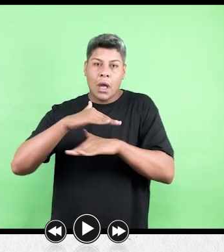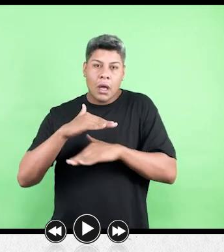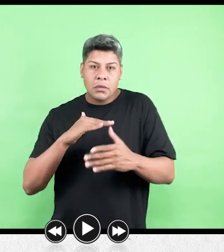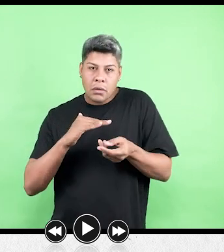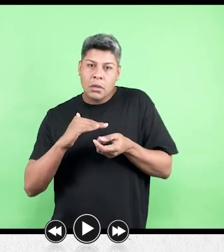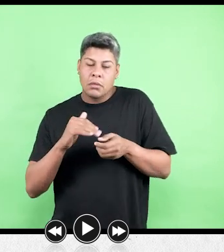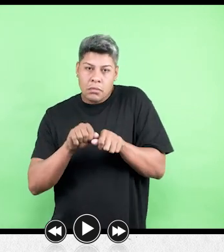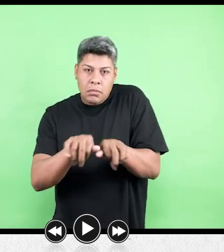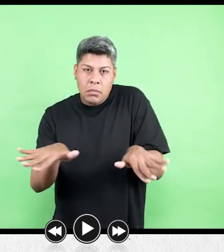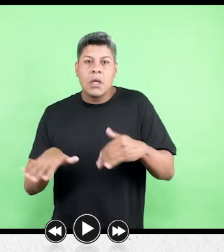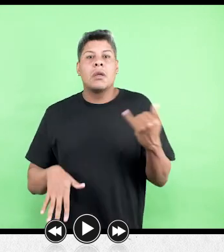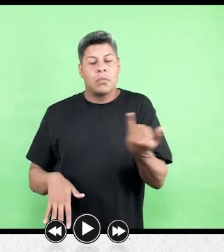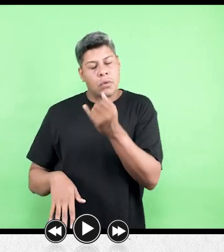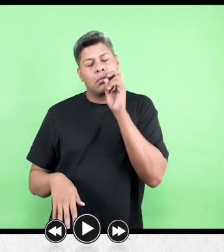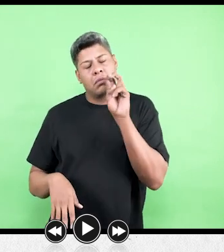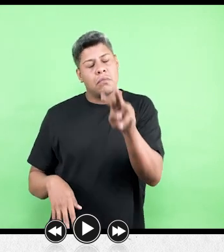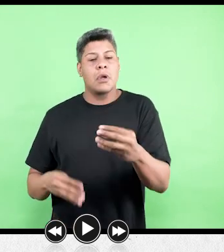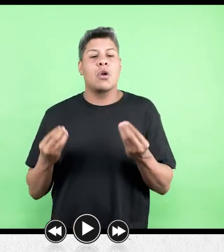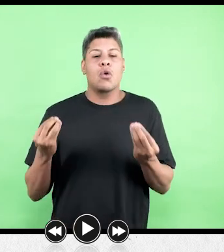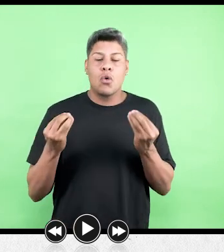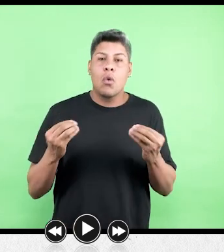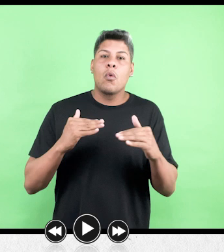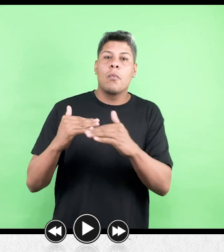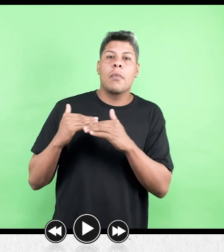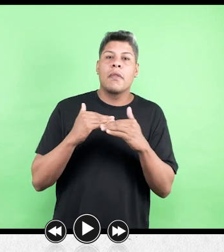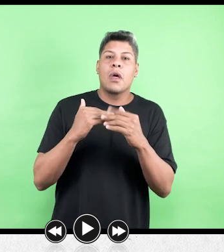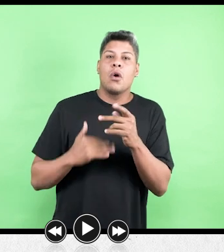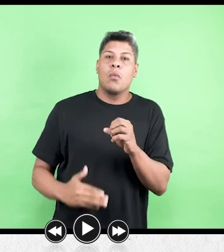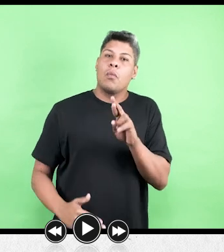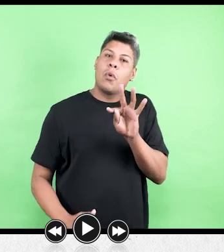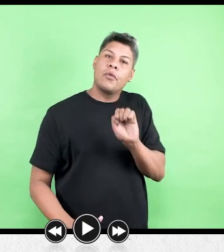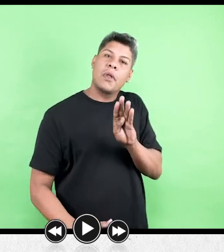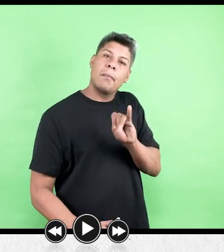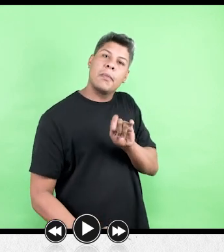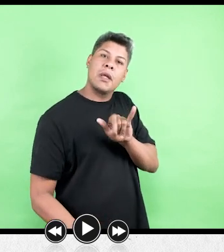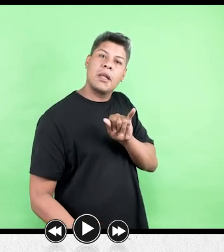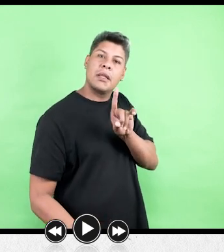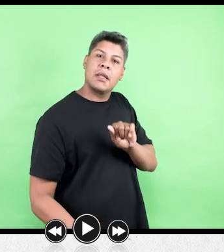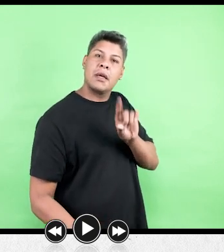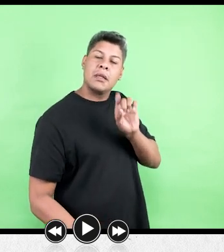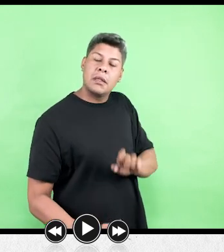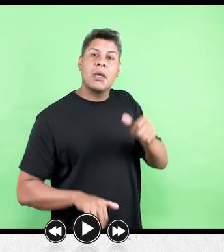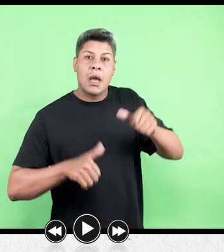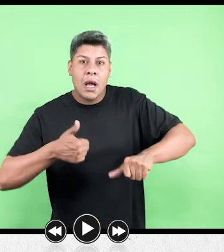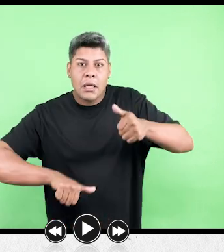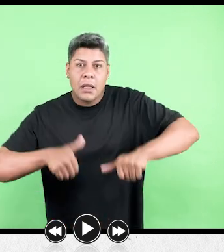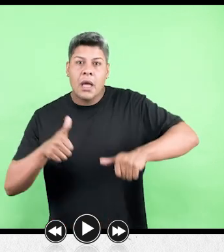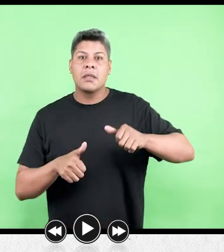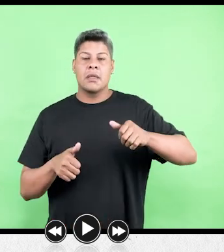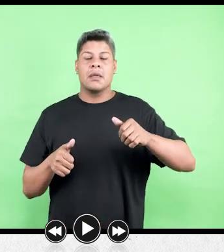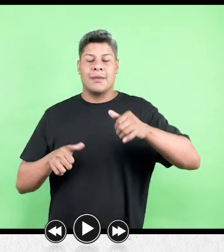também é importante a gente atender, né, verificar o atendimento dos padrões de potabilidade e a eficiência do tratamento, com a análise físico-química